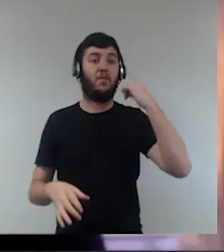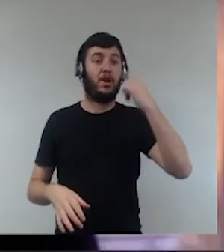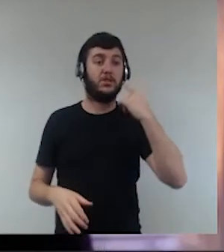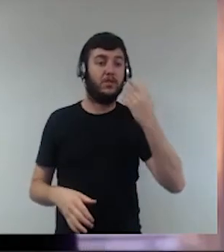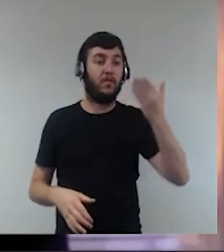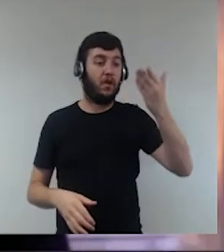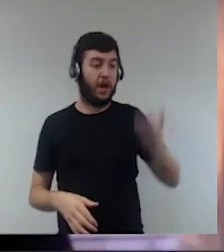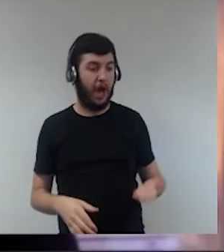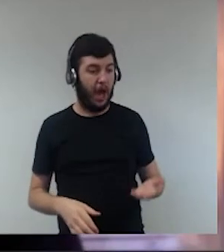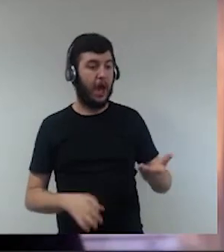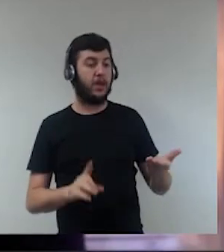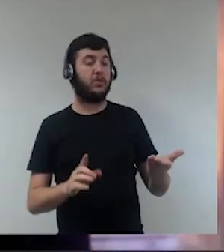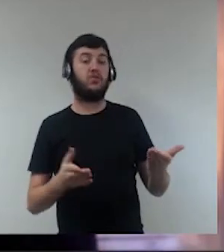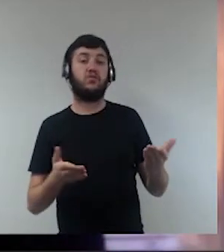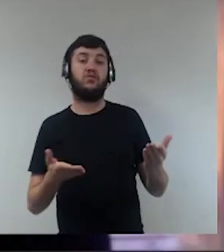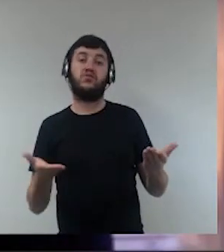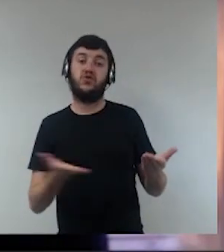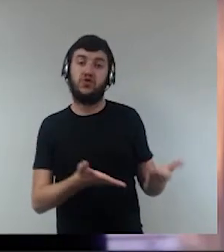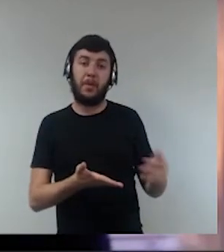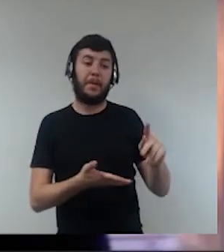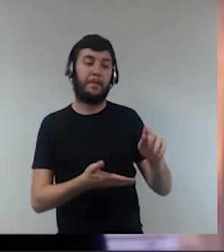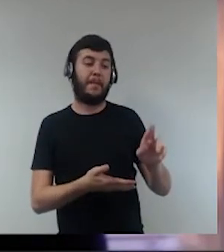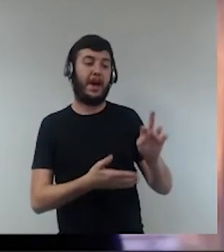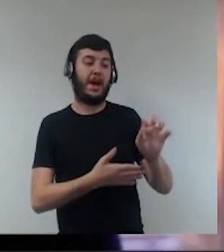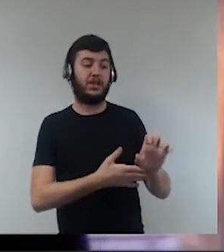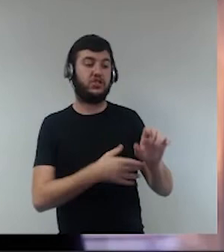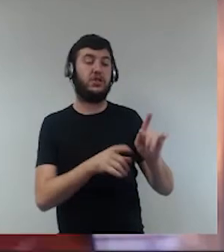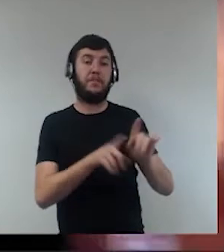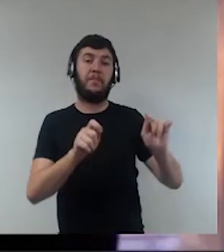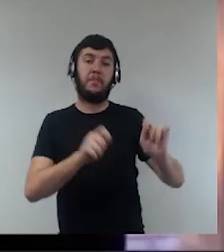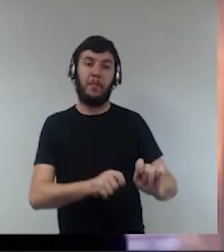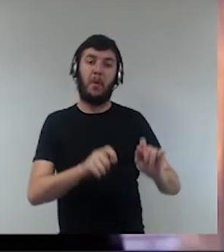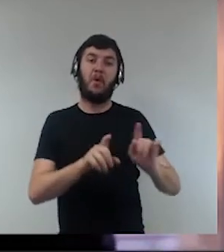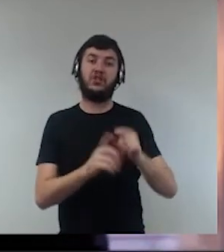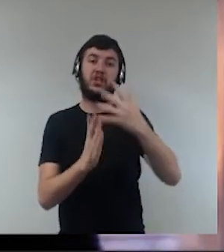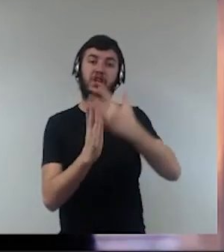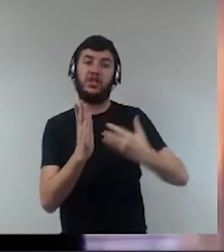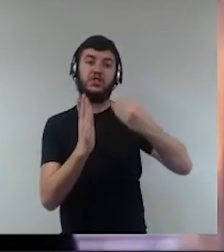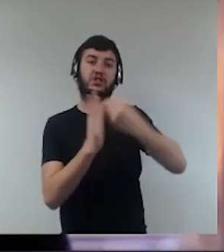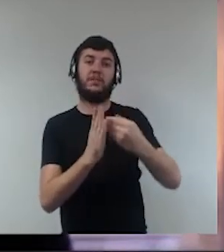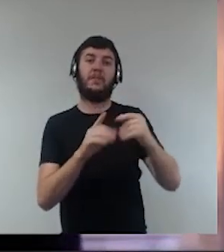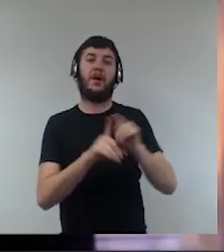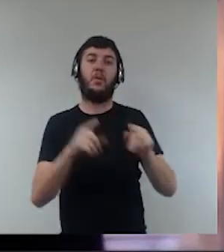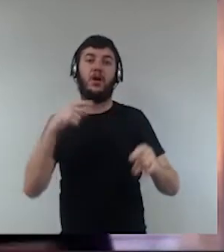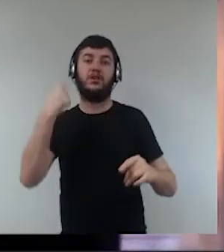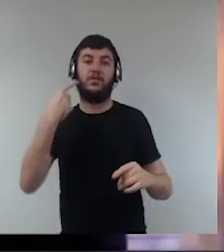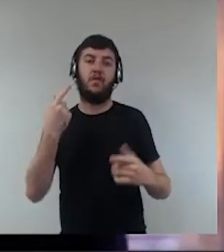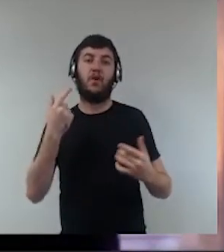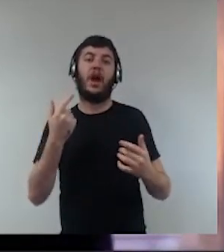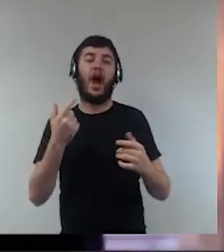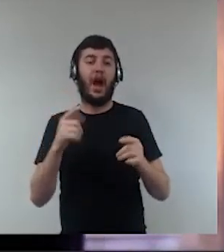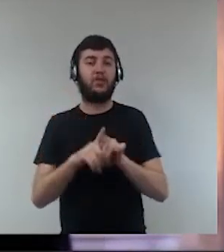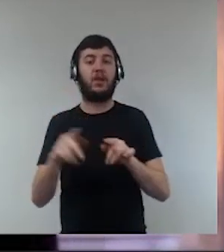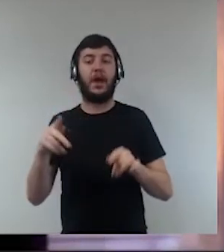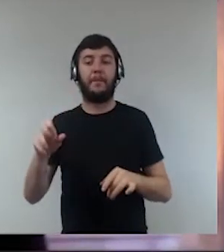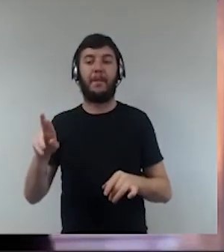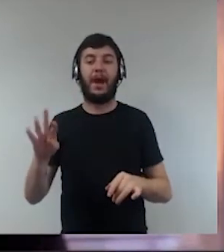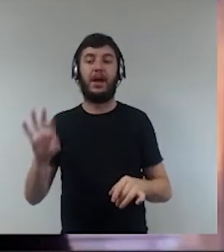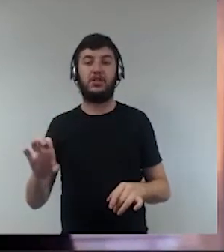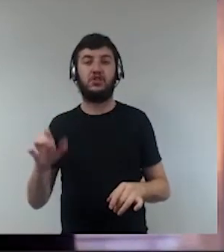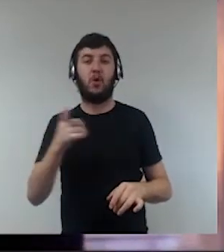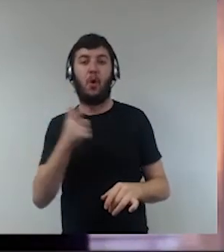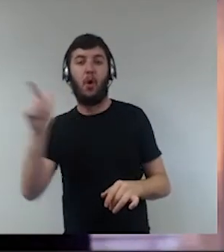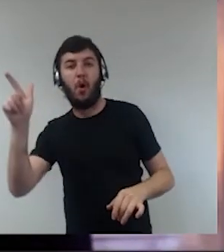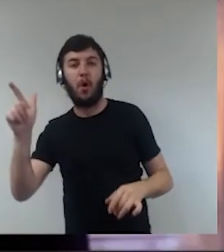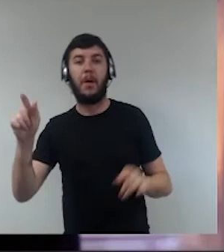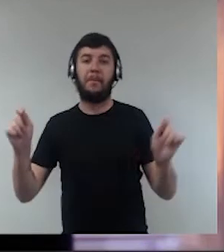intimar judicialmente o advogado da outra parte de uma decisão liminar ou de qualquer ato processual importante.